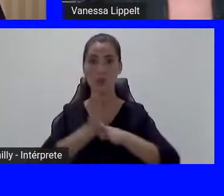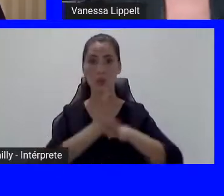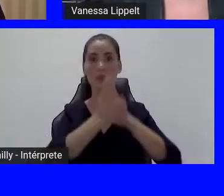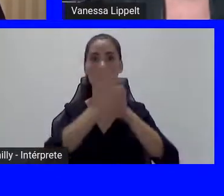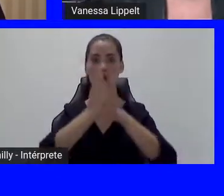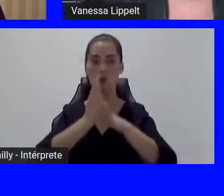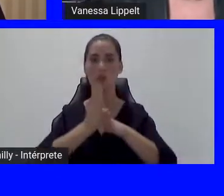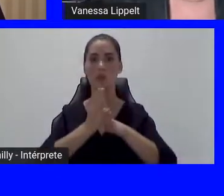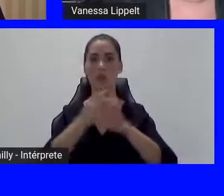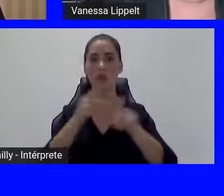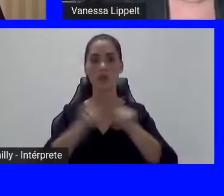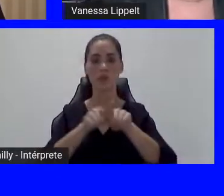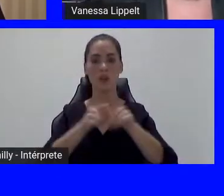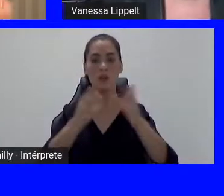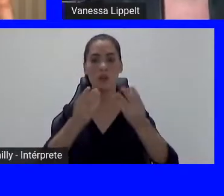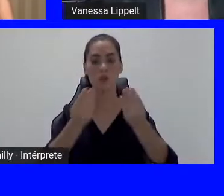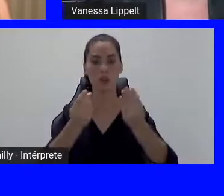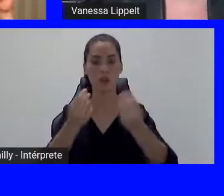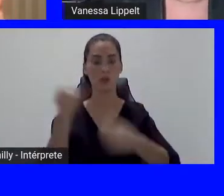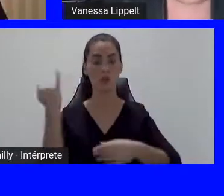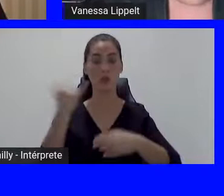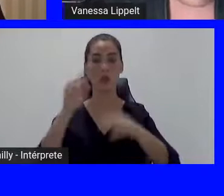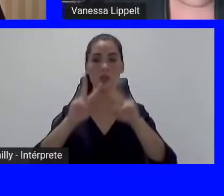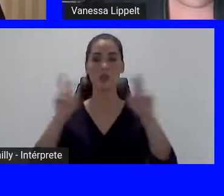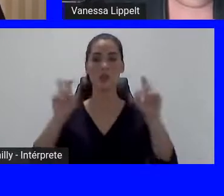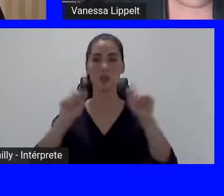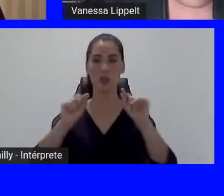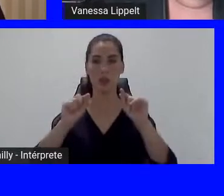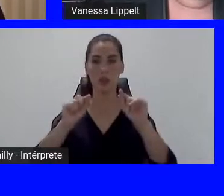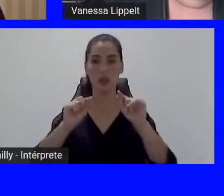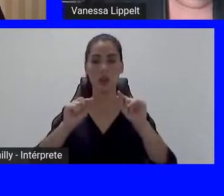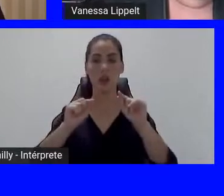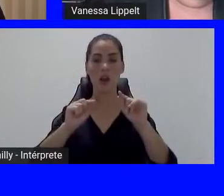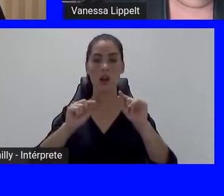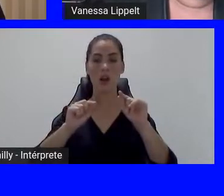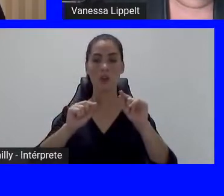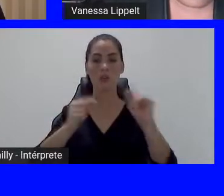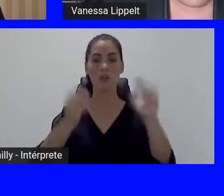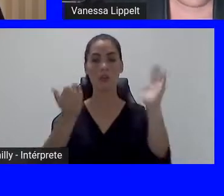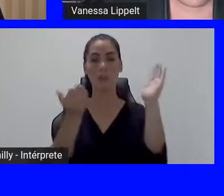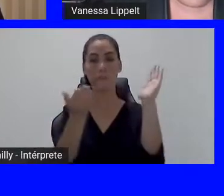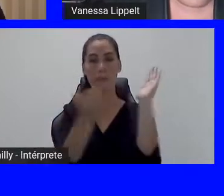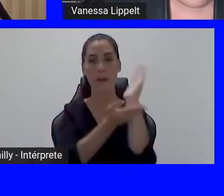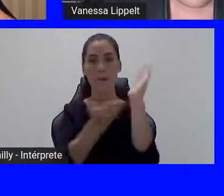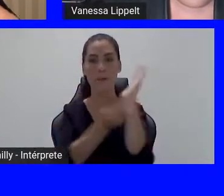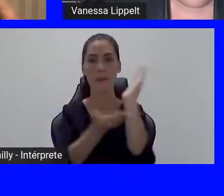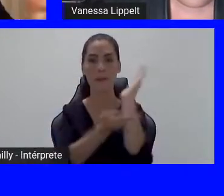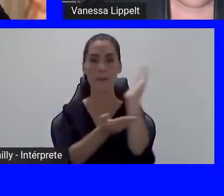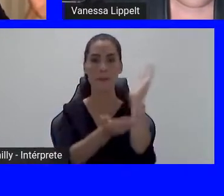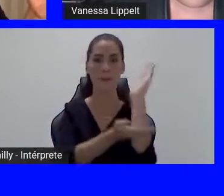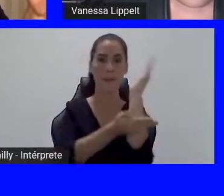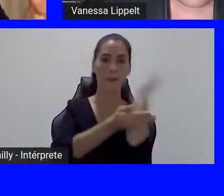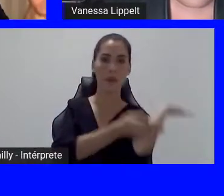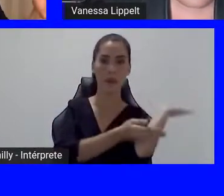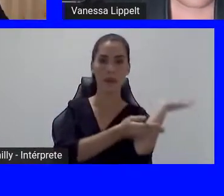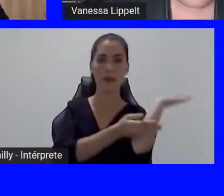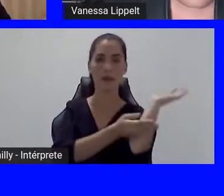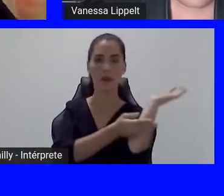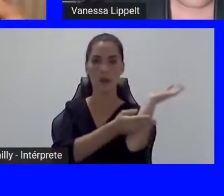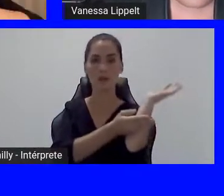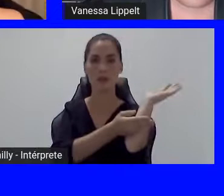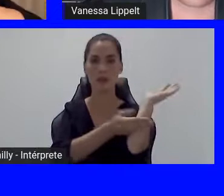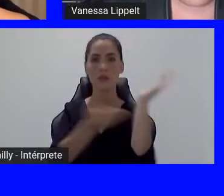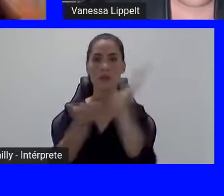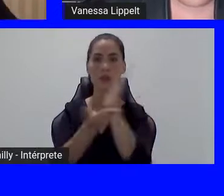importante, que é a questão do desmatamento ilegal da Amazônia. A maioria absoluta do desmatamento na